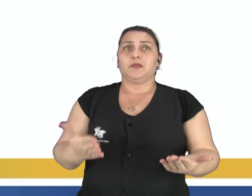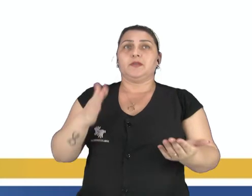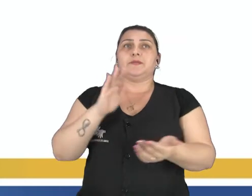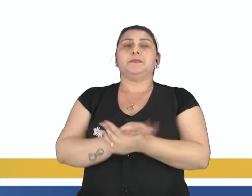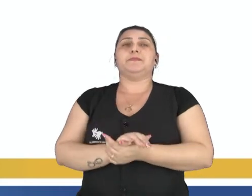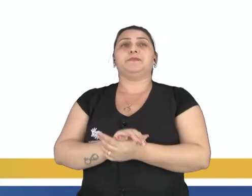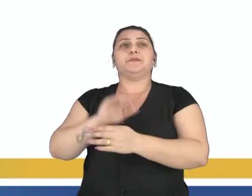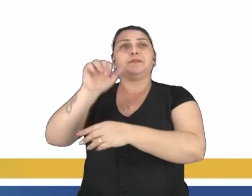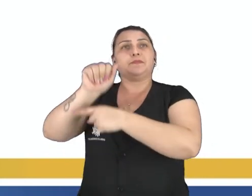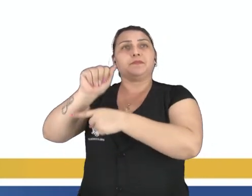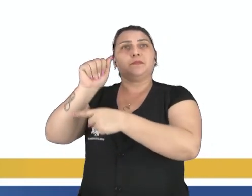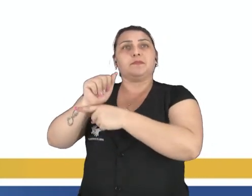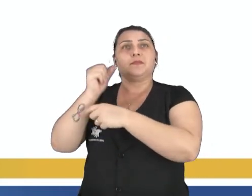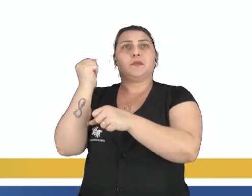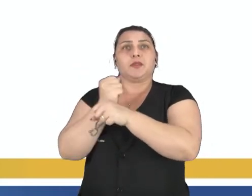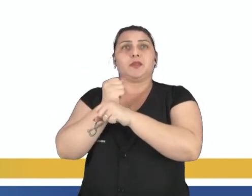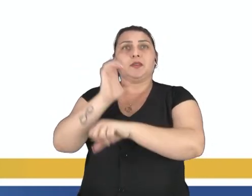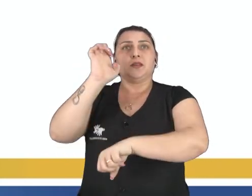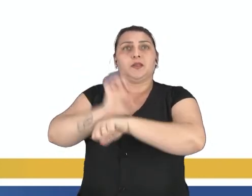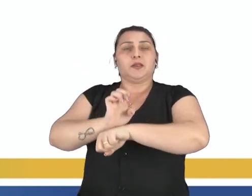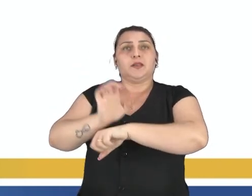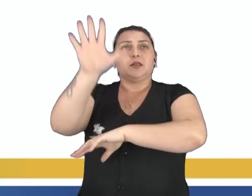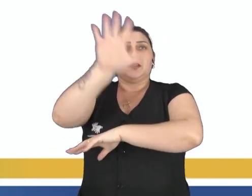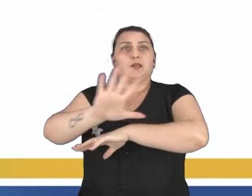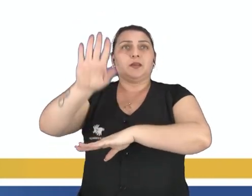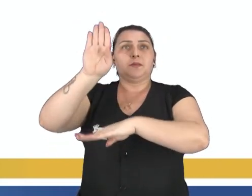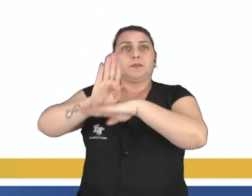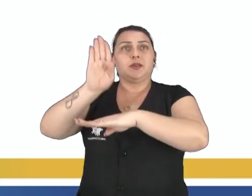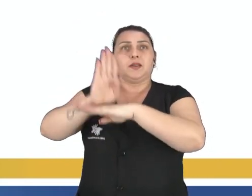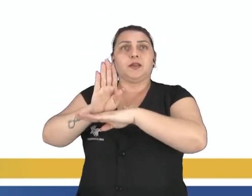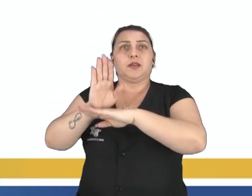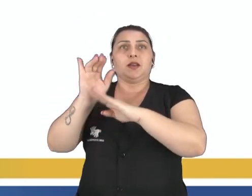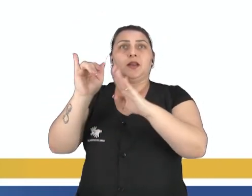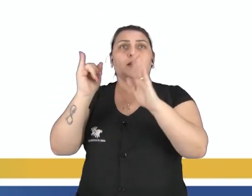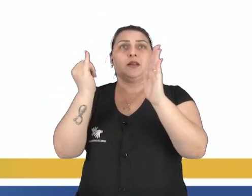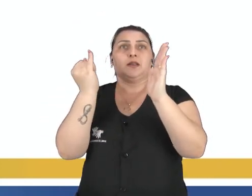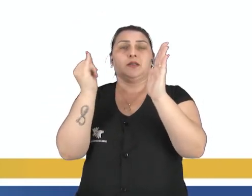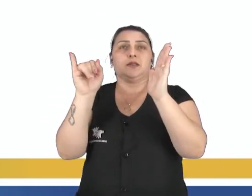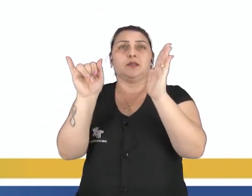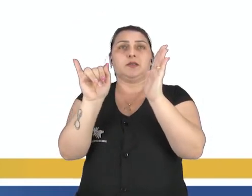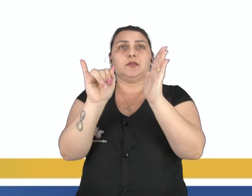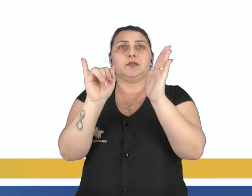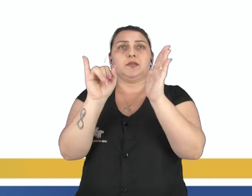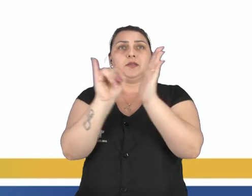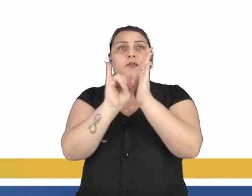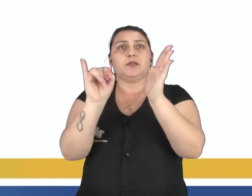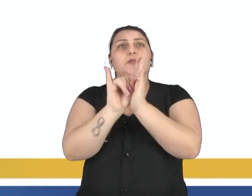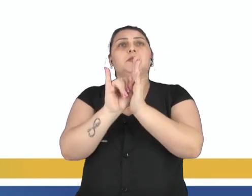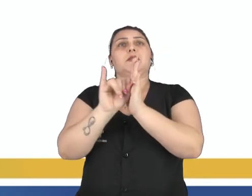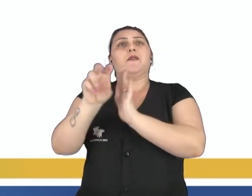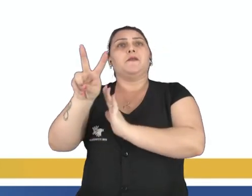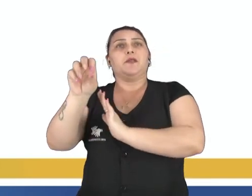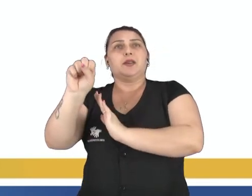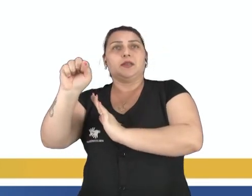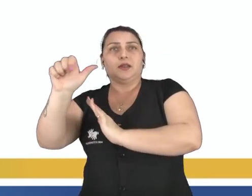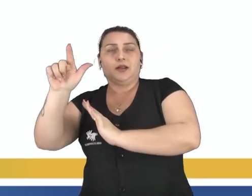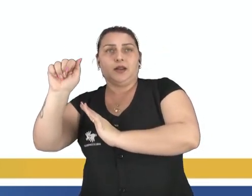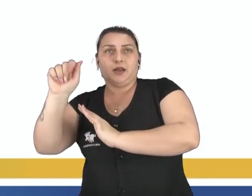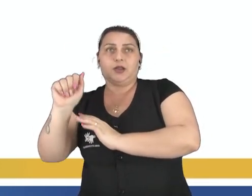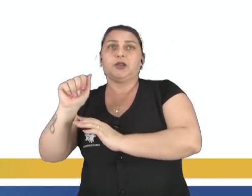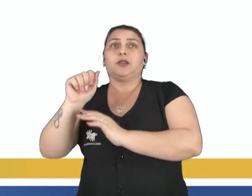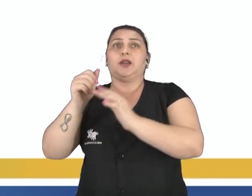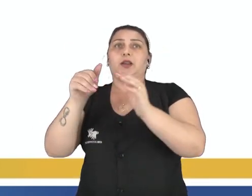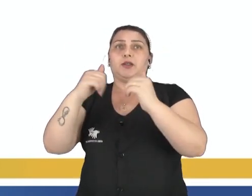questão foi, letra A, a construção do Estado Nacional, B, a instituição da vassalagem, D, a divisão das